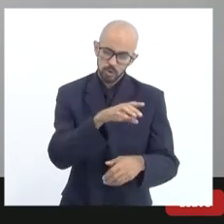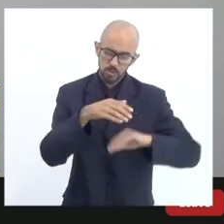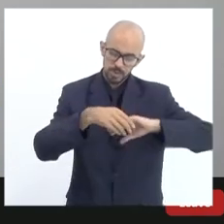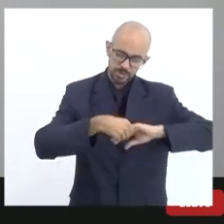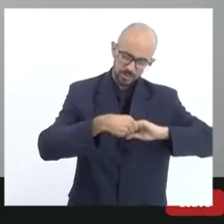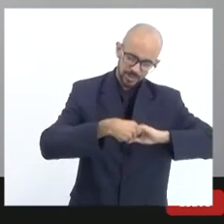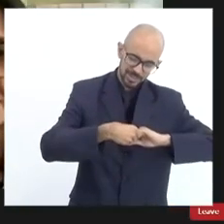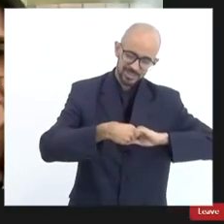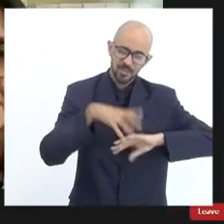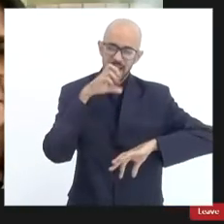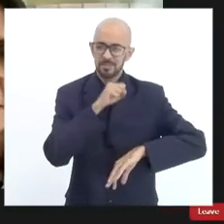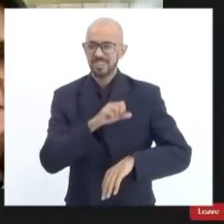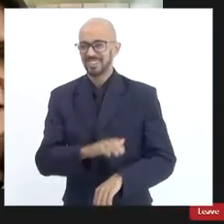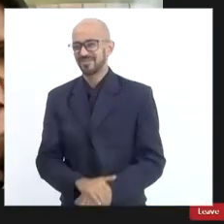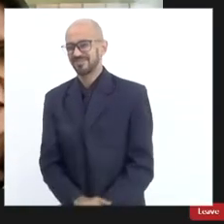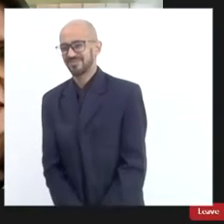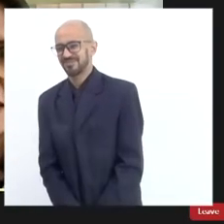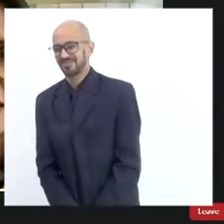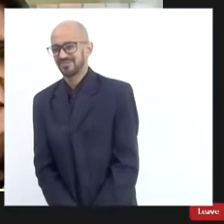perdão, Marta.